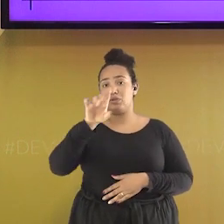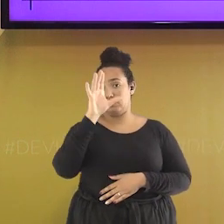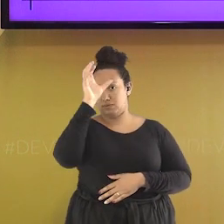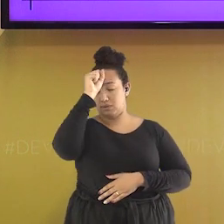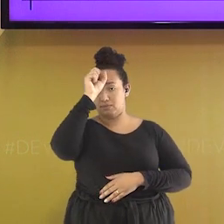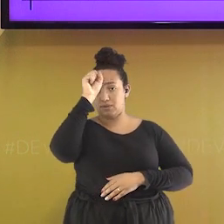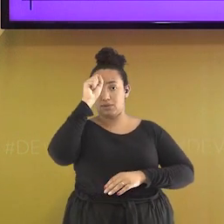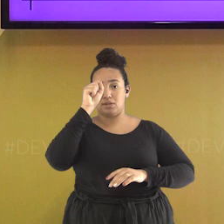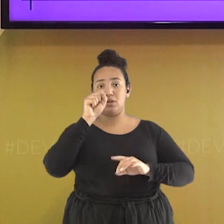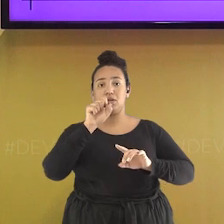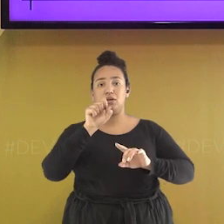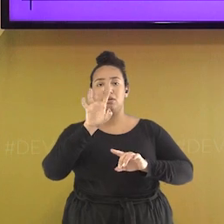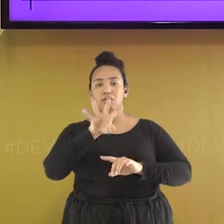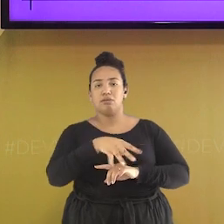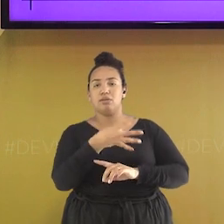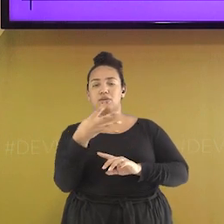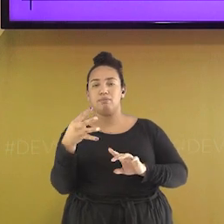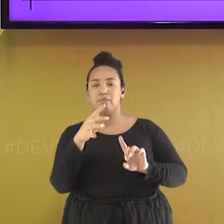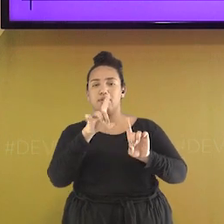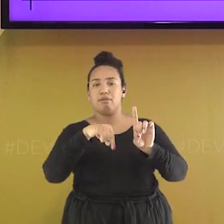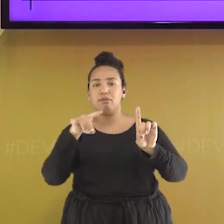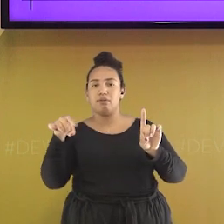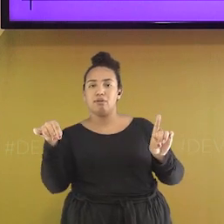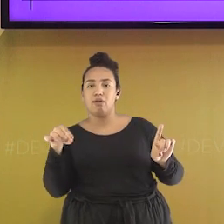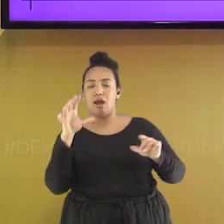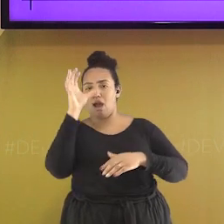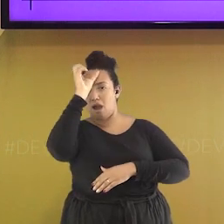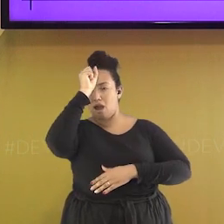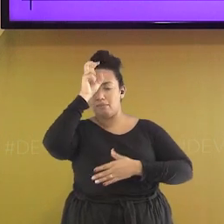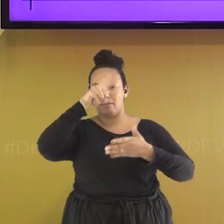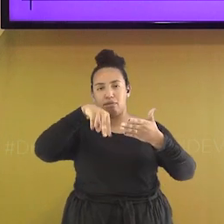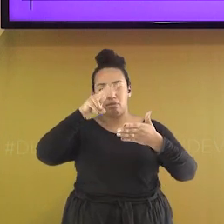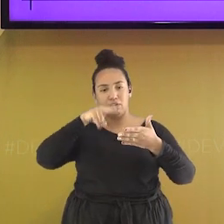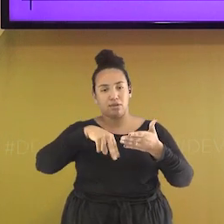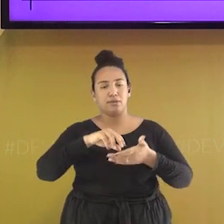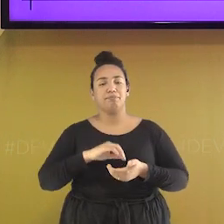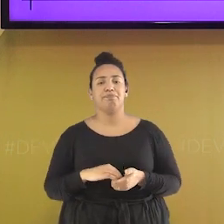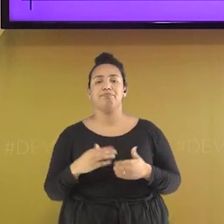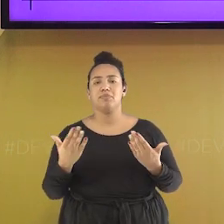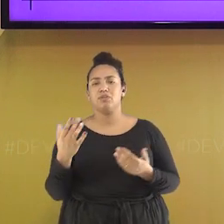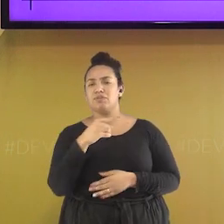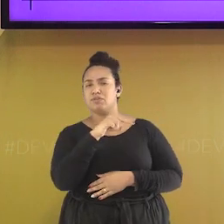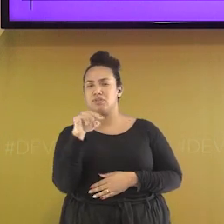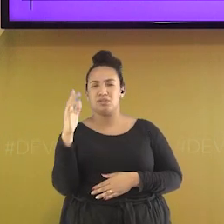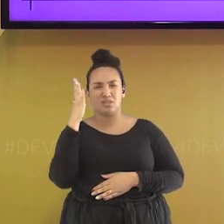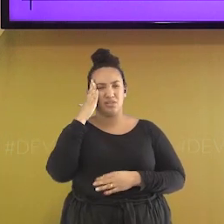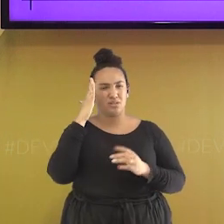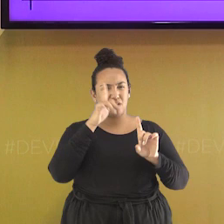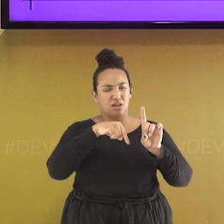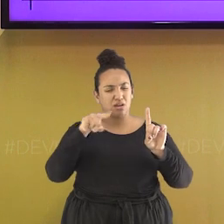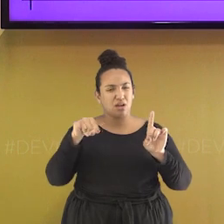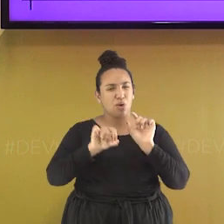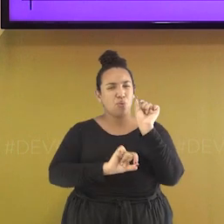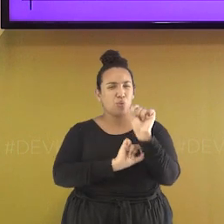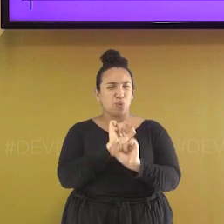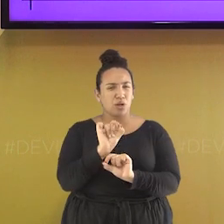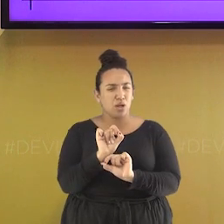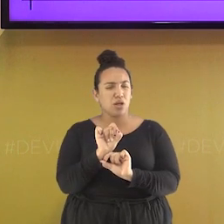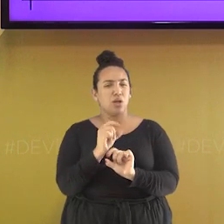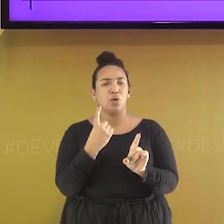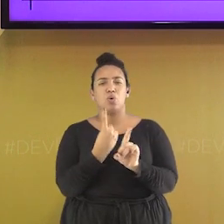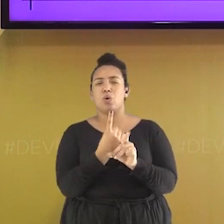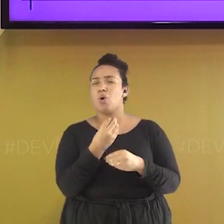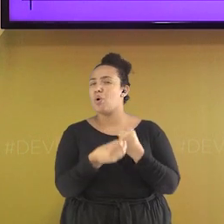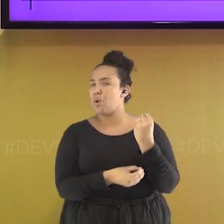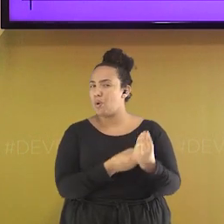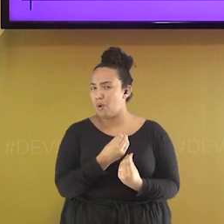dados em gráficos. Vocês, por um acaso, sabem quais são os gráficos? Sabem onde podemos encontrá-los? Bom,